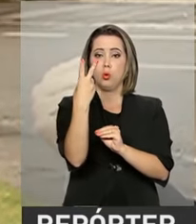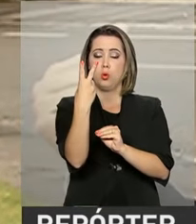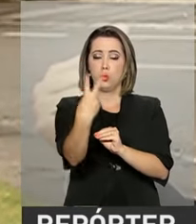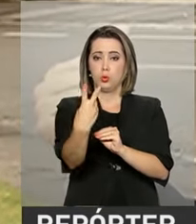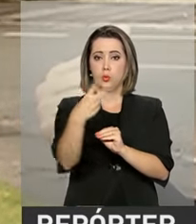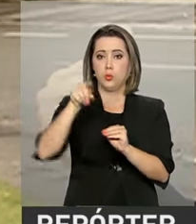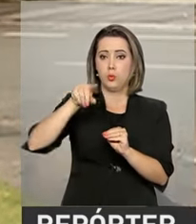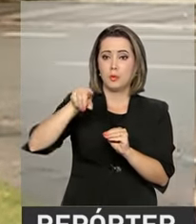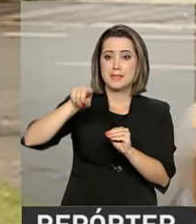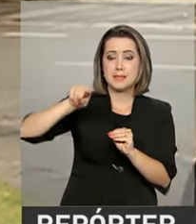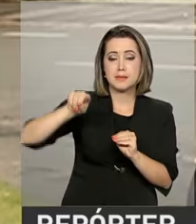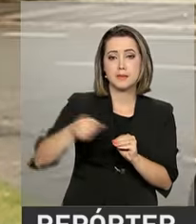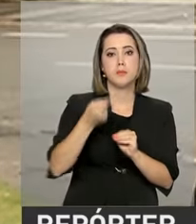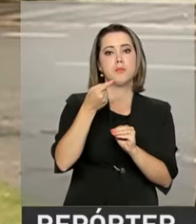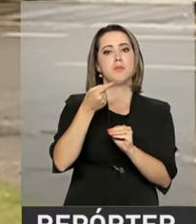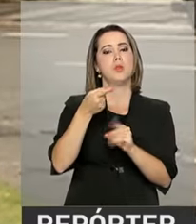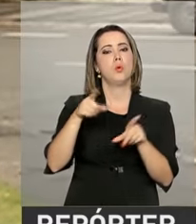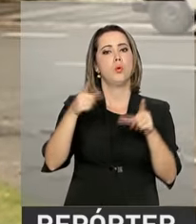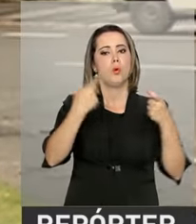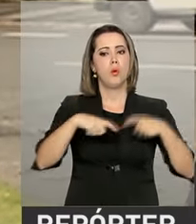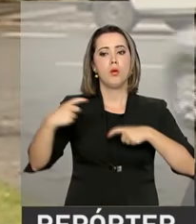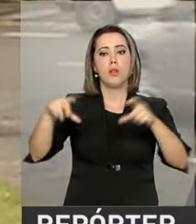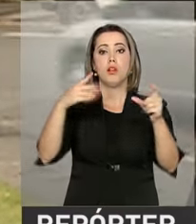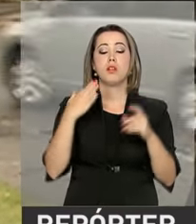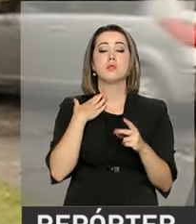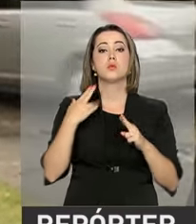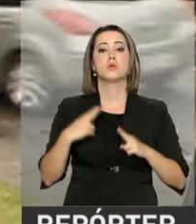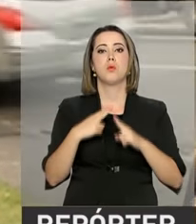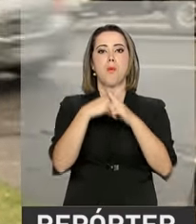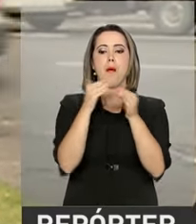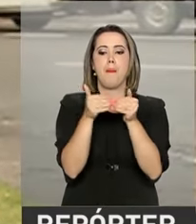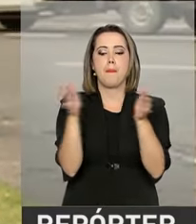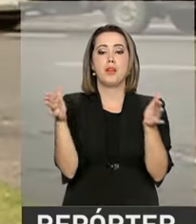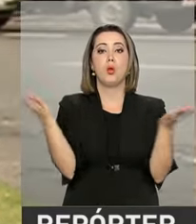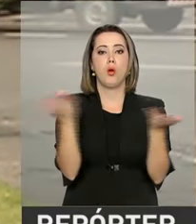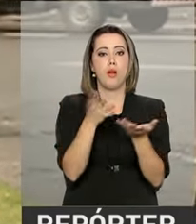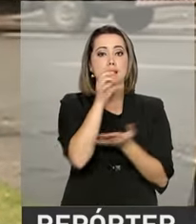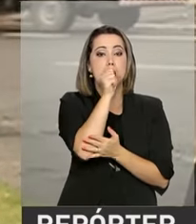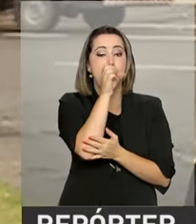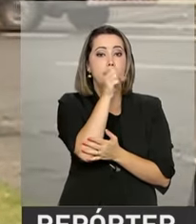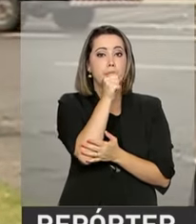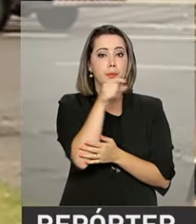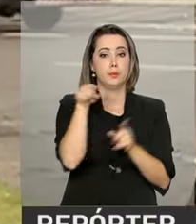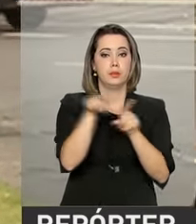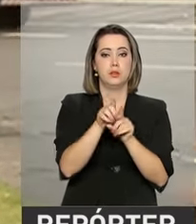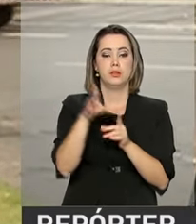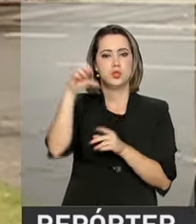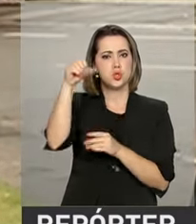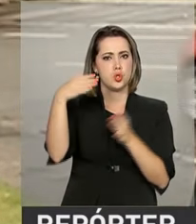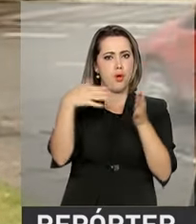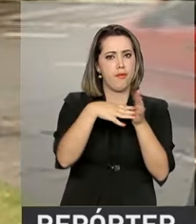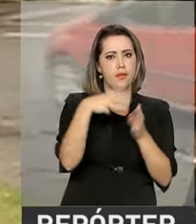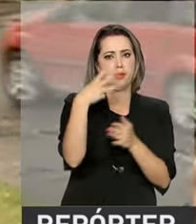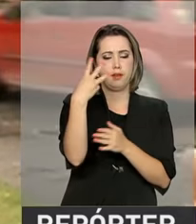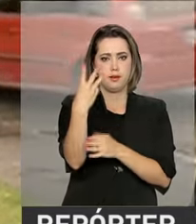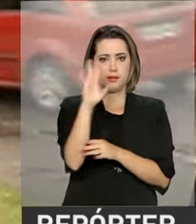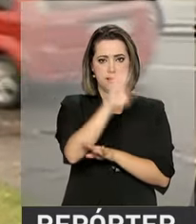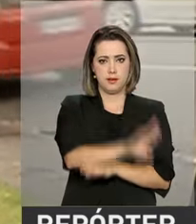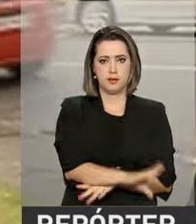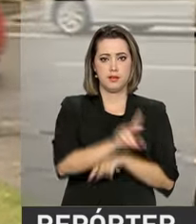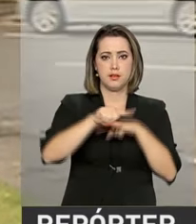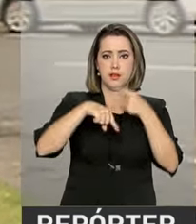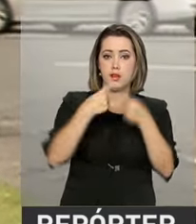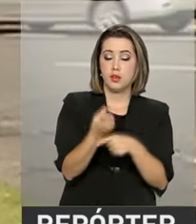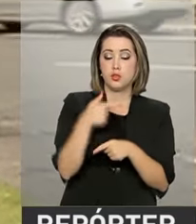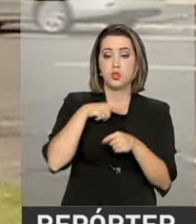Caixa Econômica Federal vão abrir neste sábado das 9 da manhã às 3 da tarde. E nos dias 10, 11 e 12, próxima segunda,